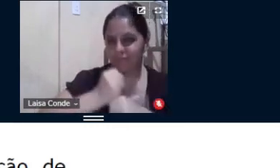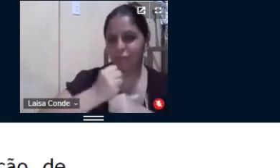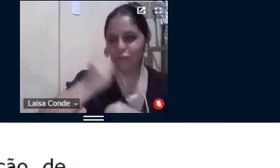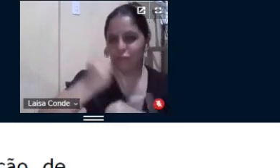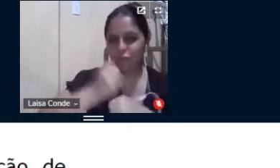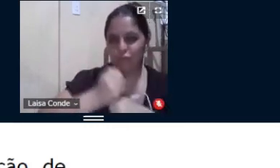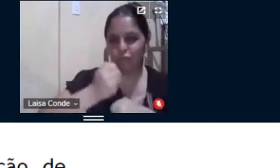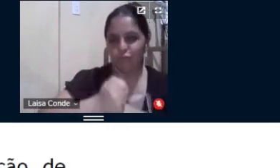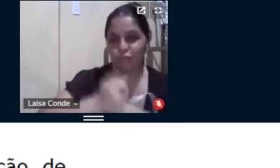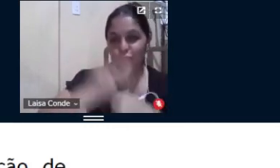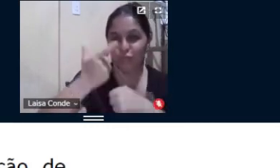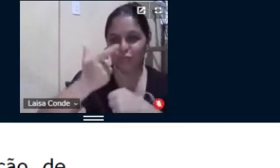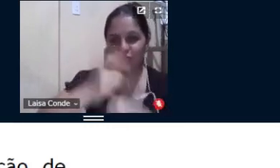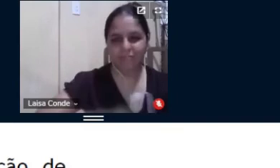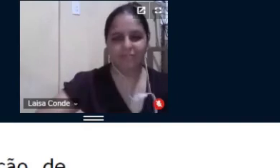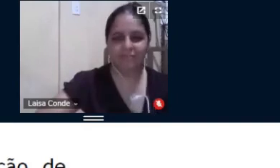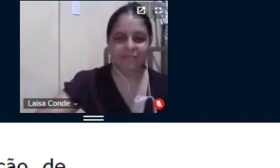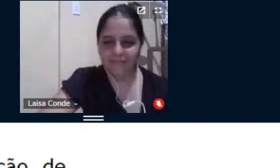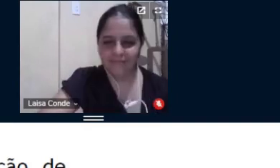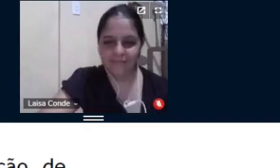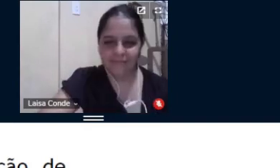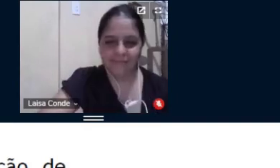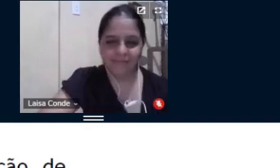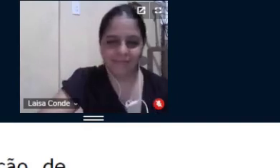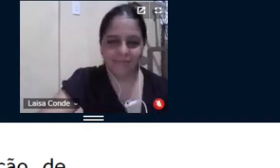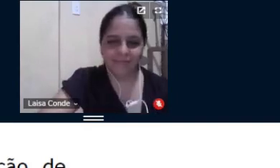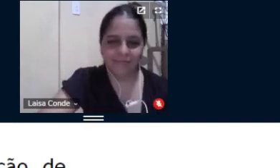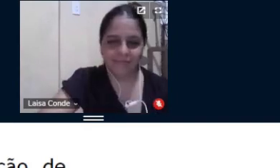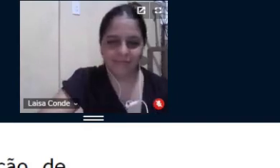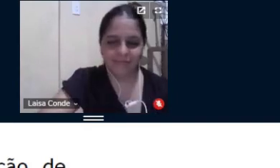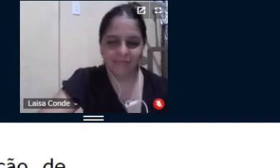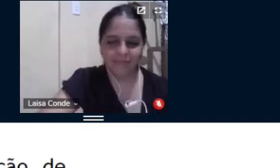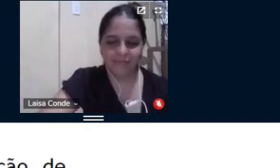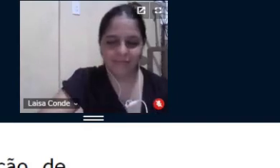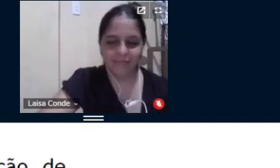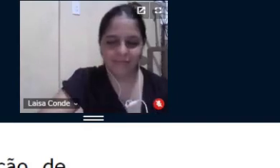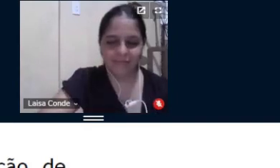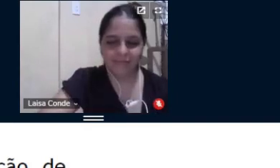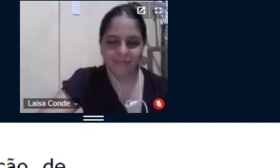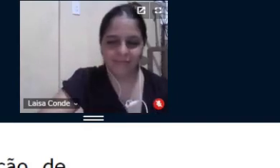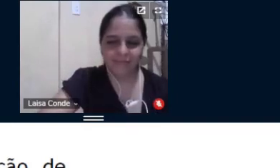2022 seja um ano melhor pra gente, né?